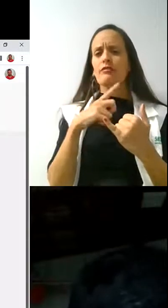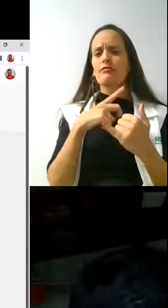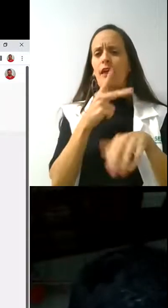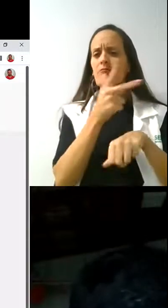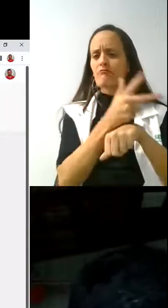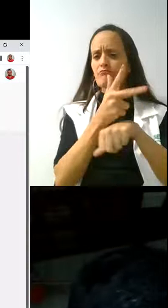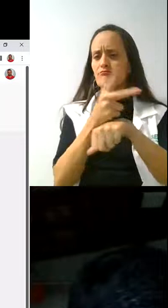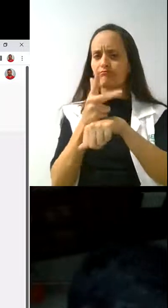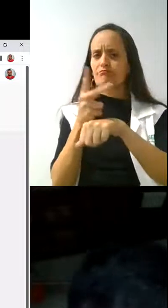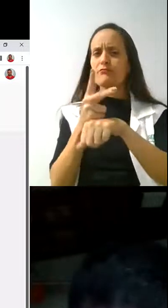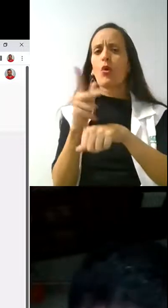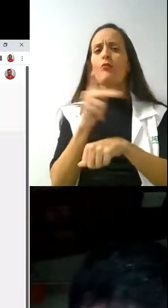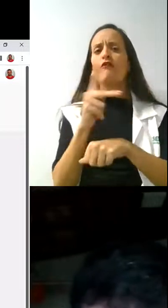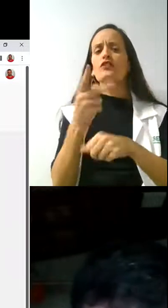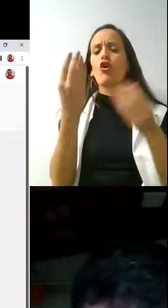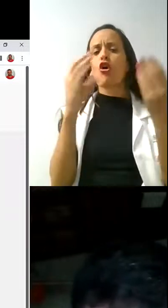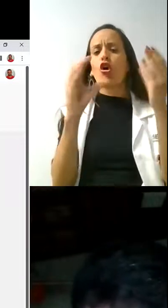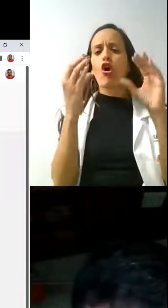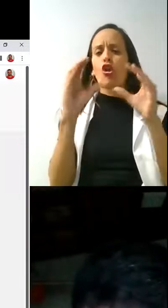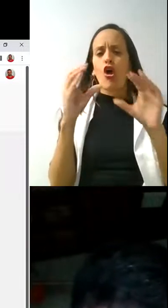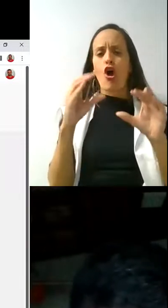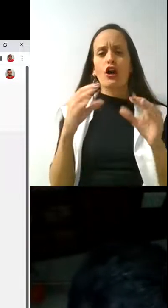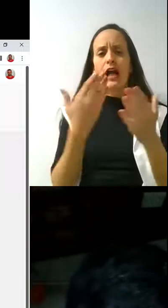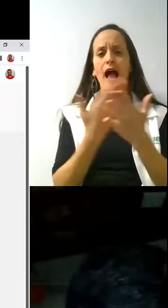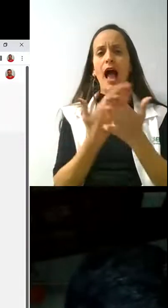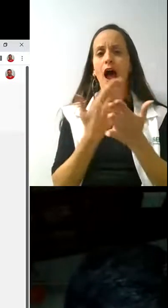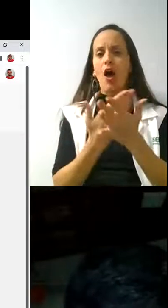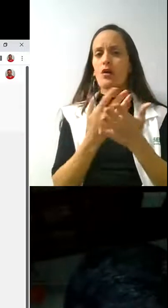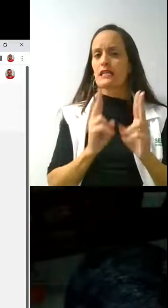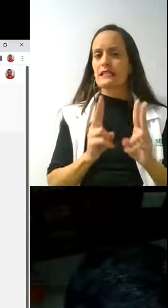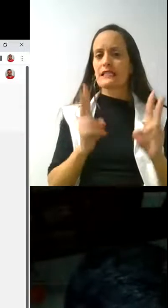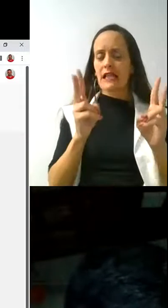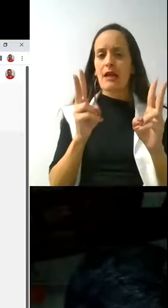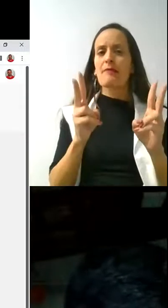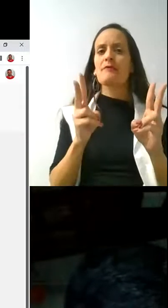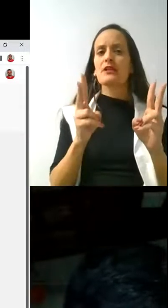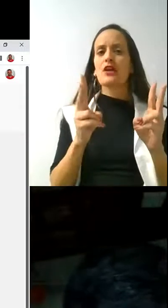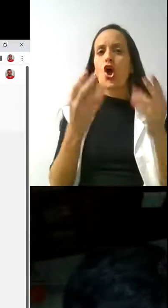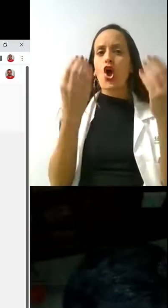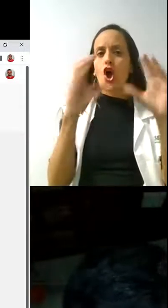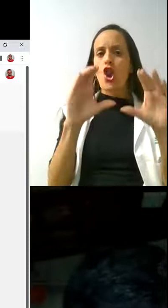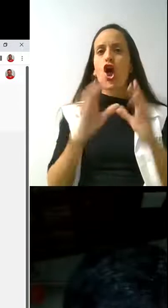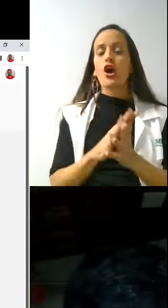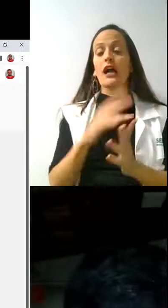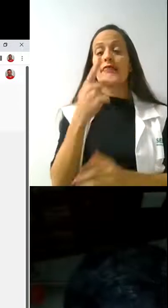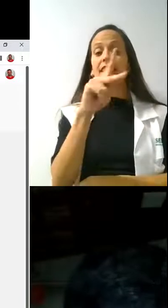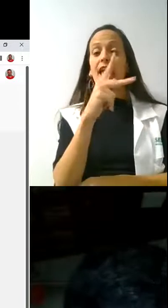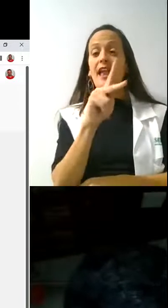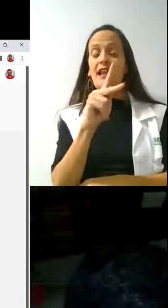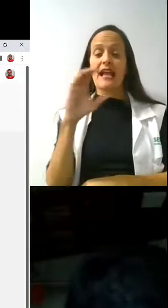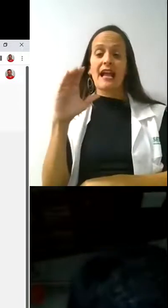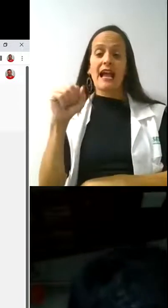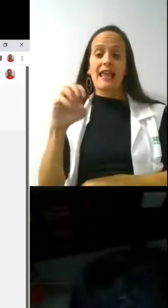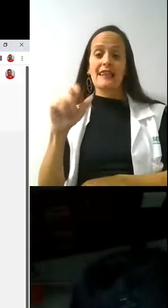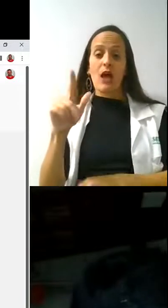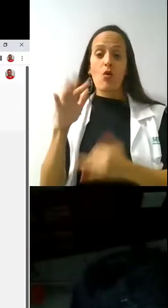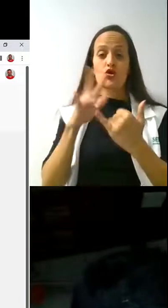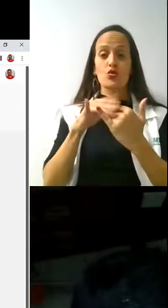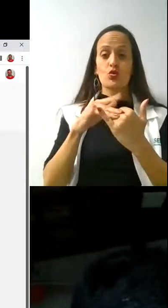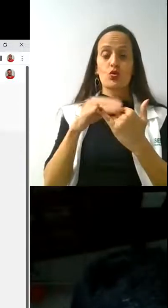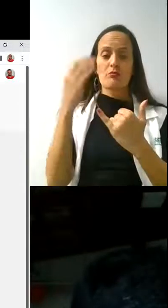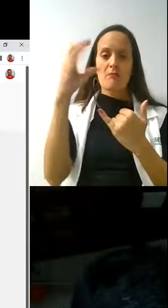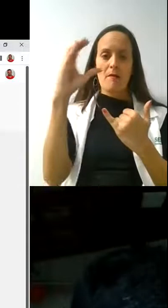vir aqui, ó. Todas as aulas que eu tenho, com as diferentes turmas, fica tudo aqui. Sempre fica gravado aqui, sempre fica no